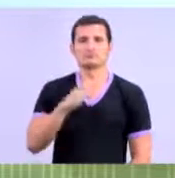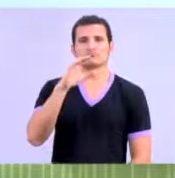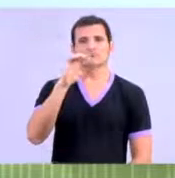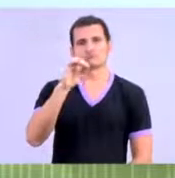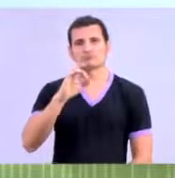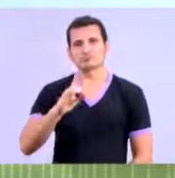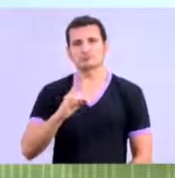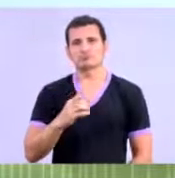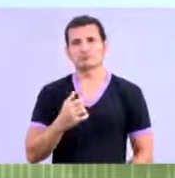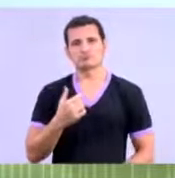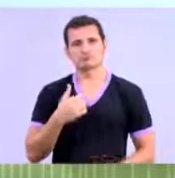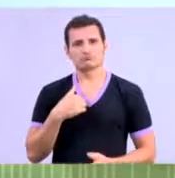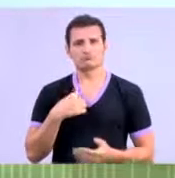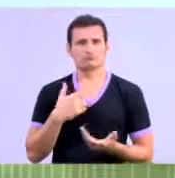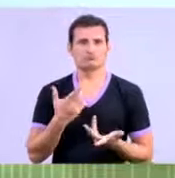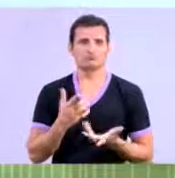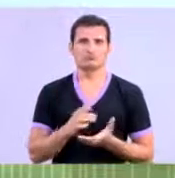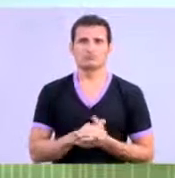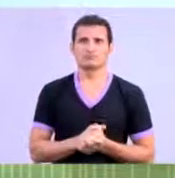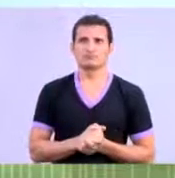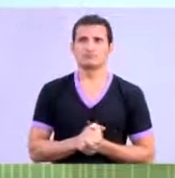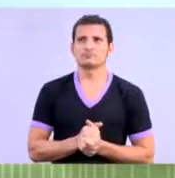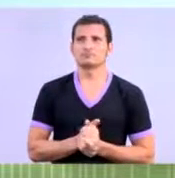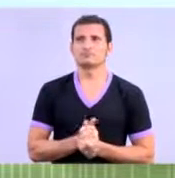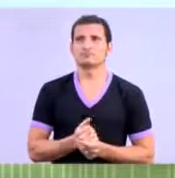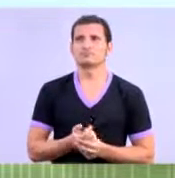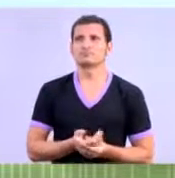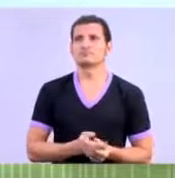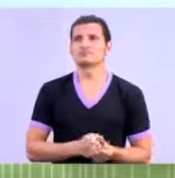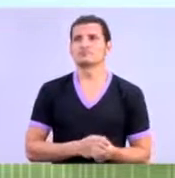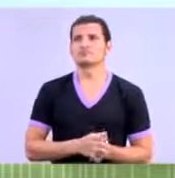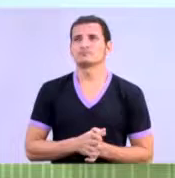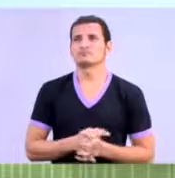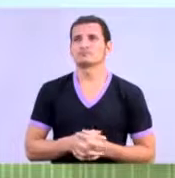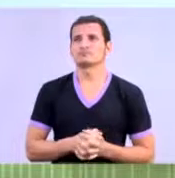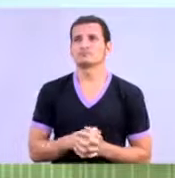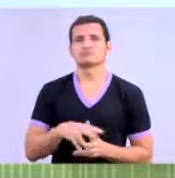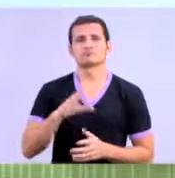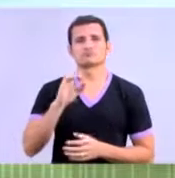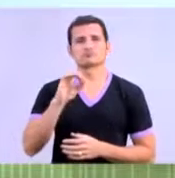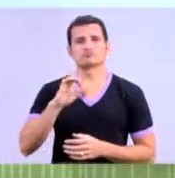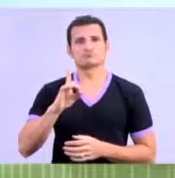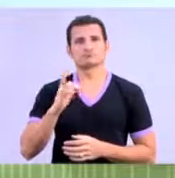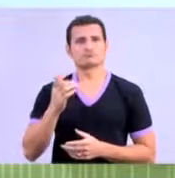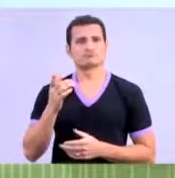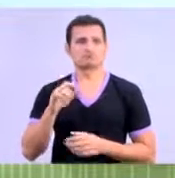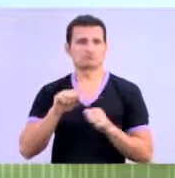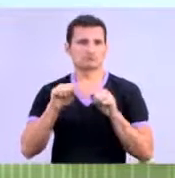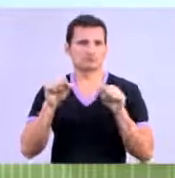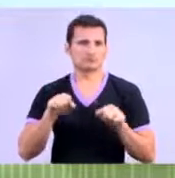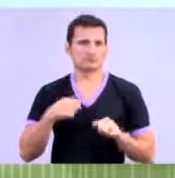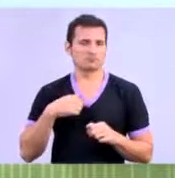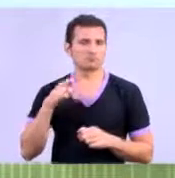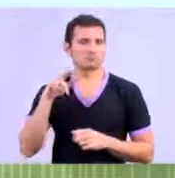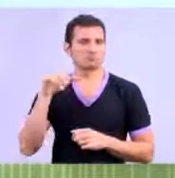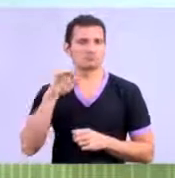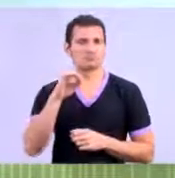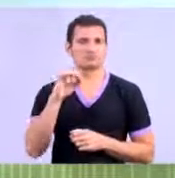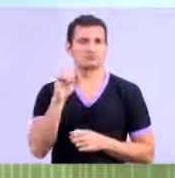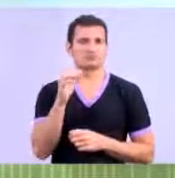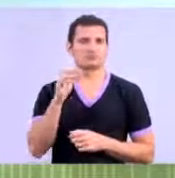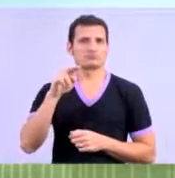meu, comercial, né? Não estou falando em código acadêmico, mas nunca um código comercial, num sistema comercial, defini um destrutor.